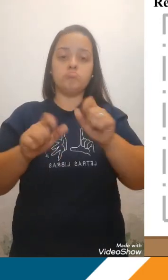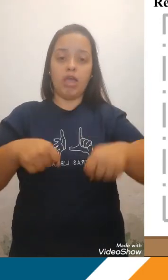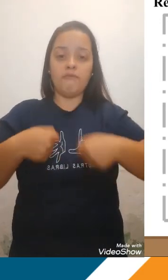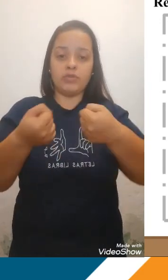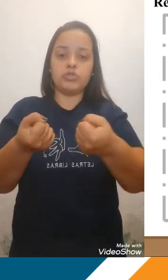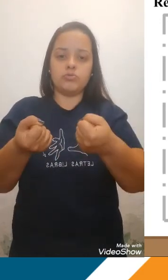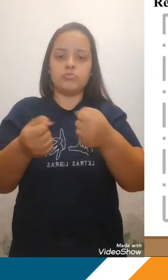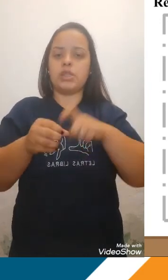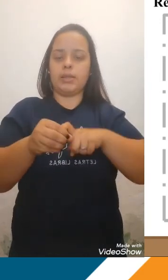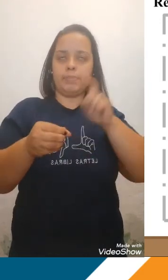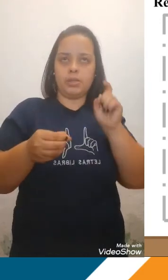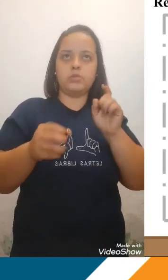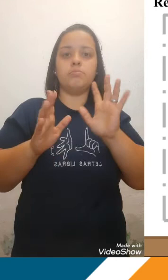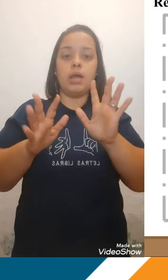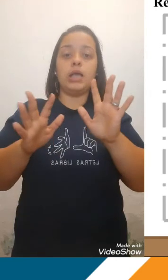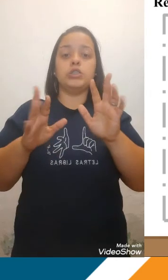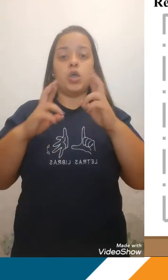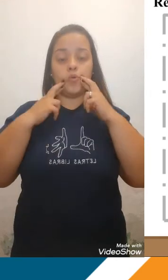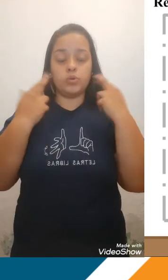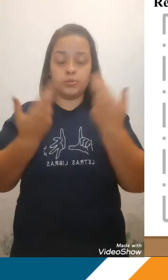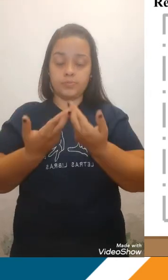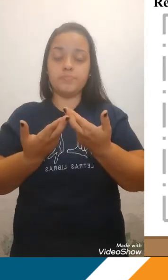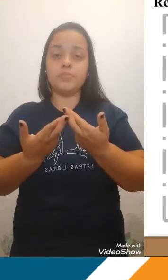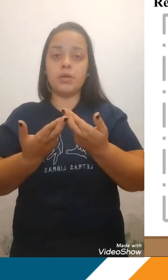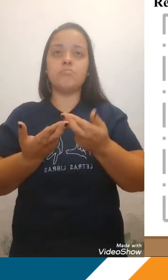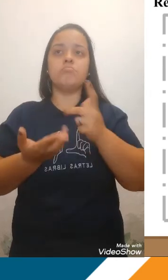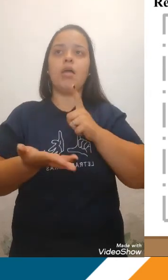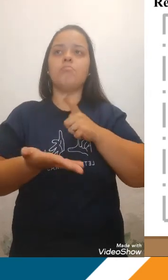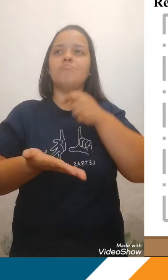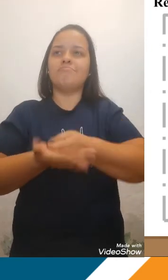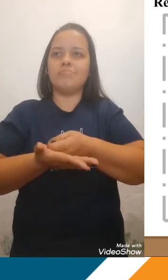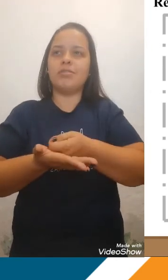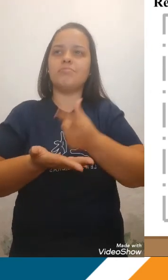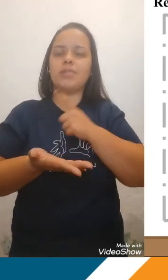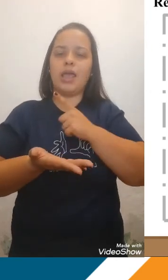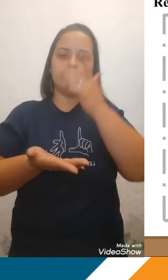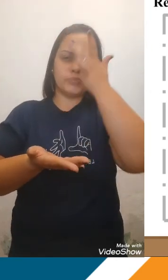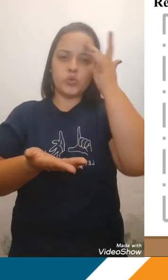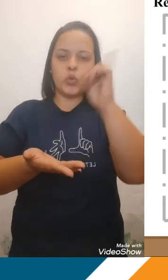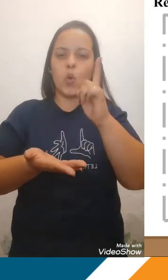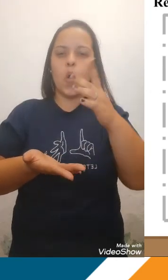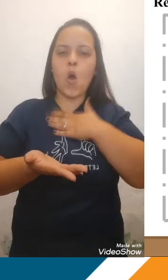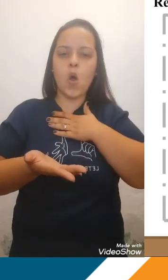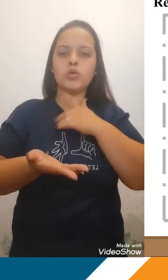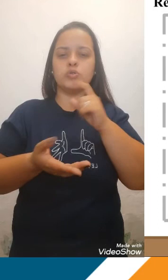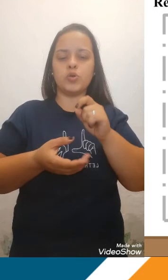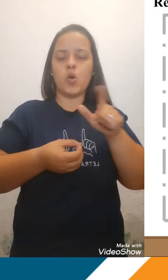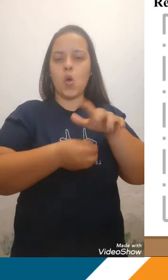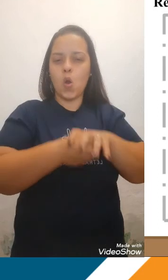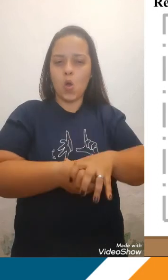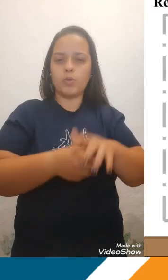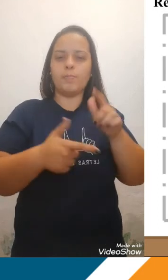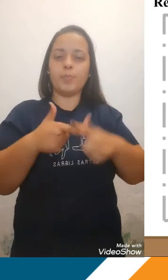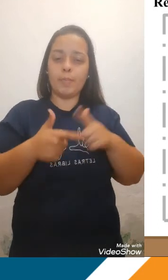independência. Porém, a reunião das cortes tomou medidas que trouxeram descontentamentos profundos para a colônia,